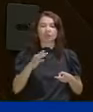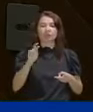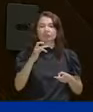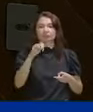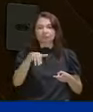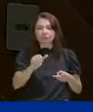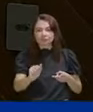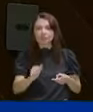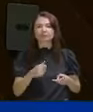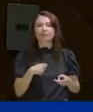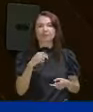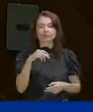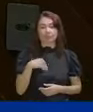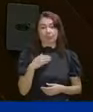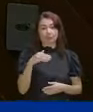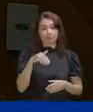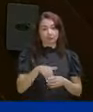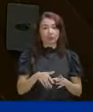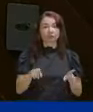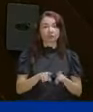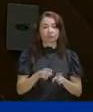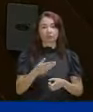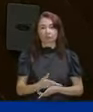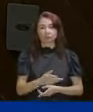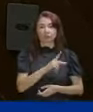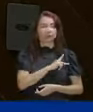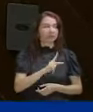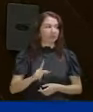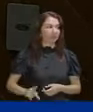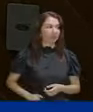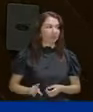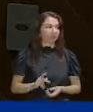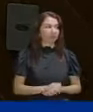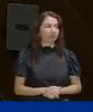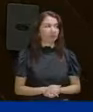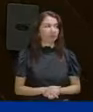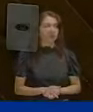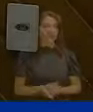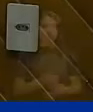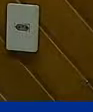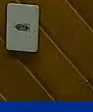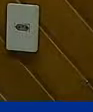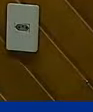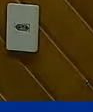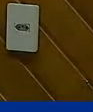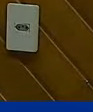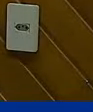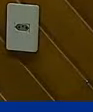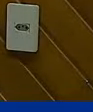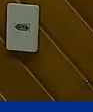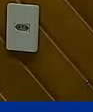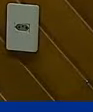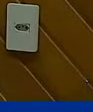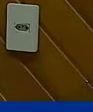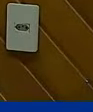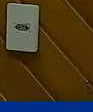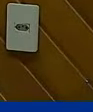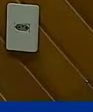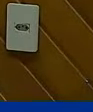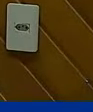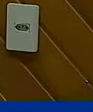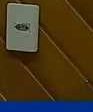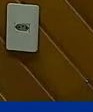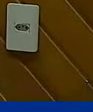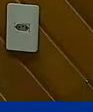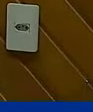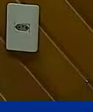o meu voto e o voto da presidente, do presidente. Portanto, ele é o voto